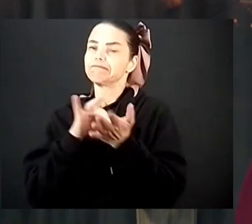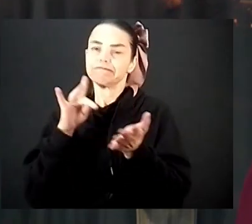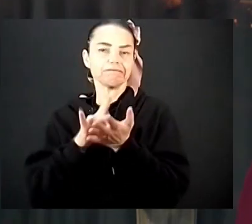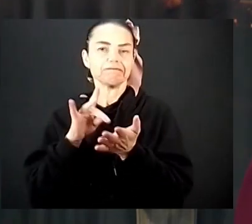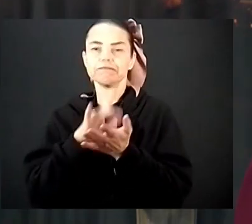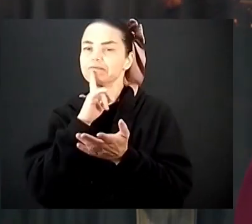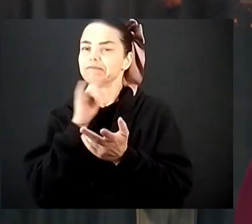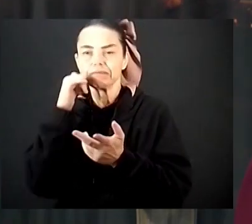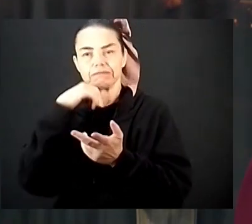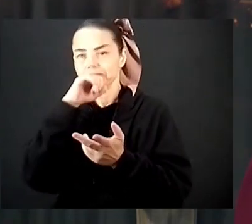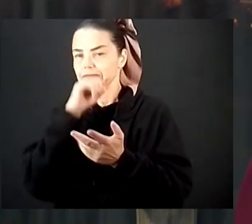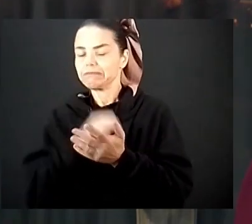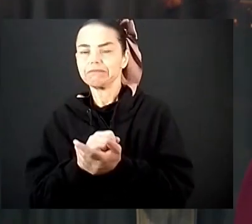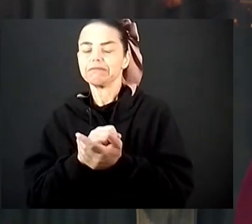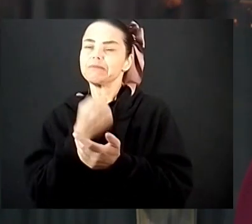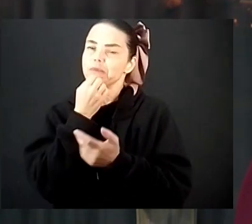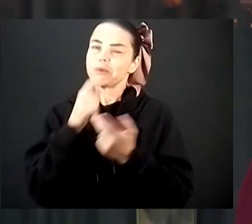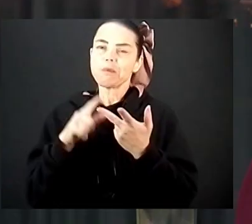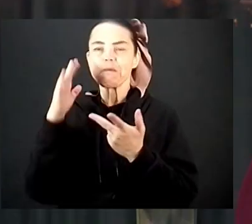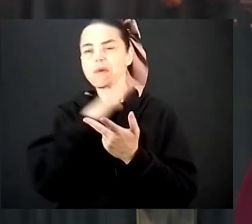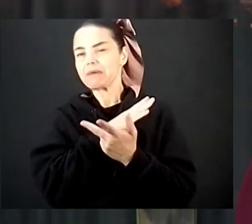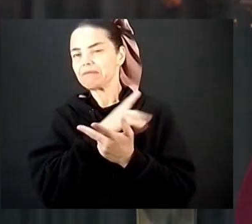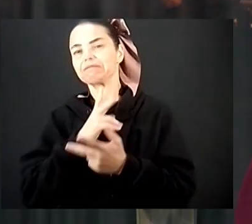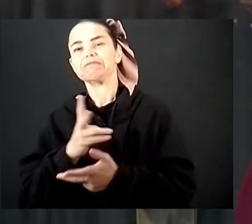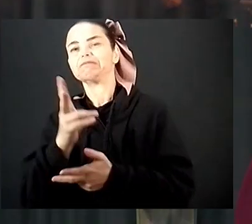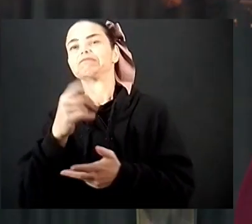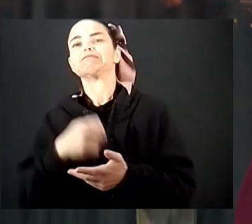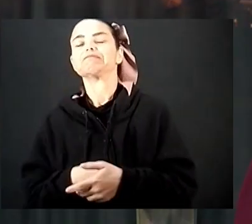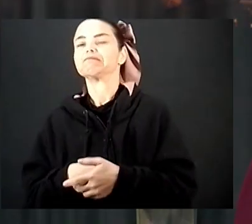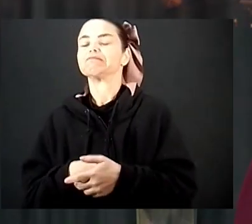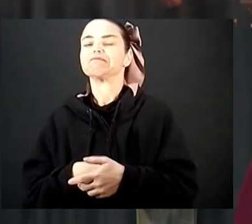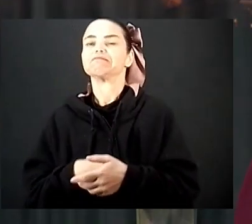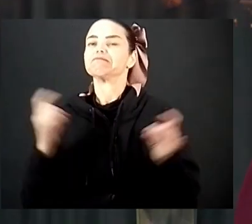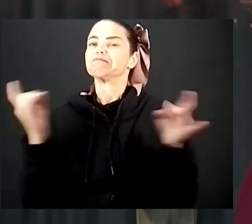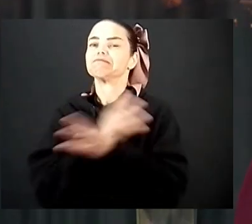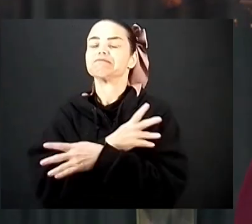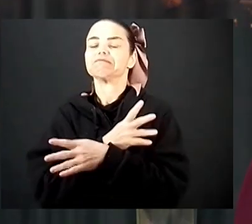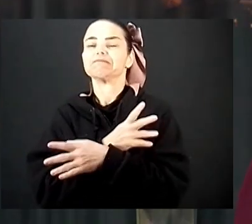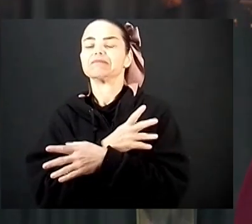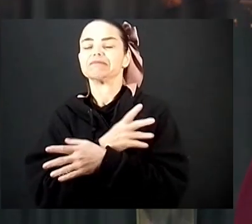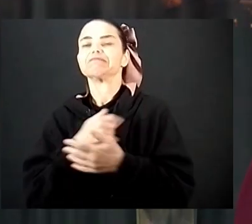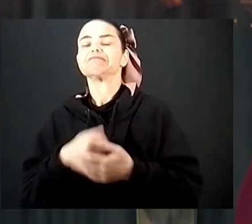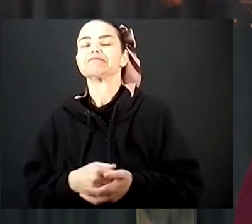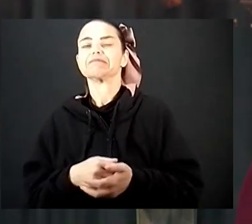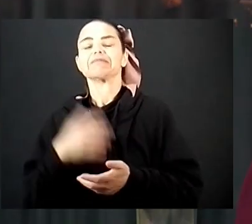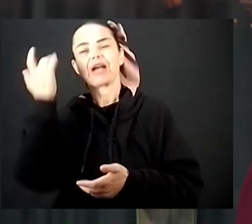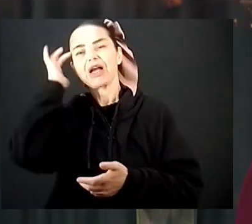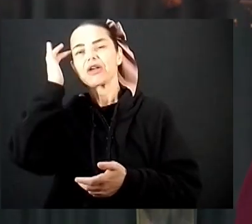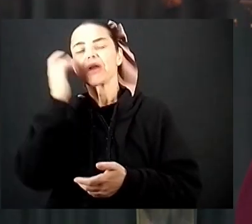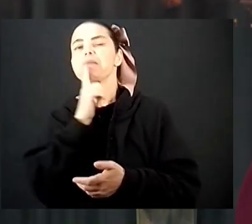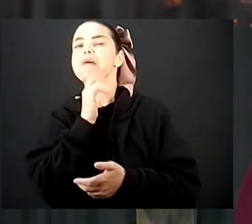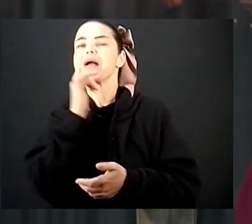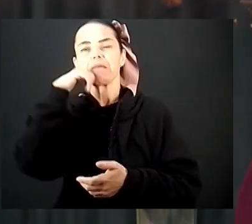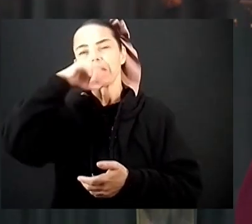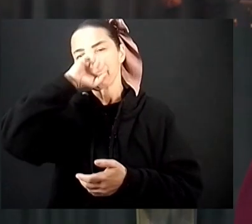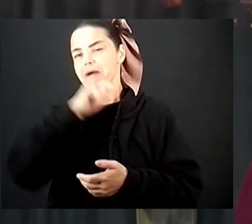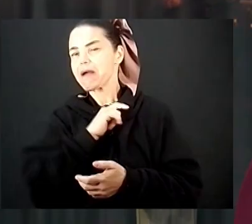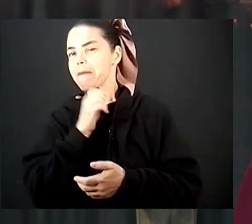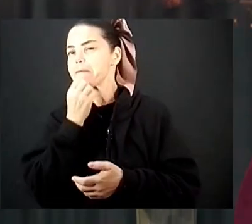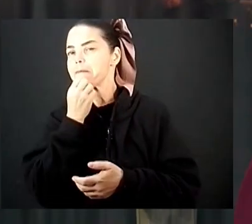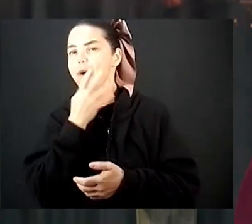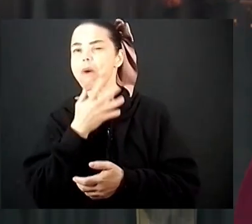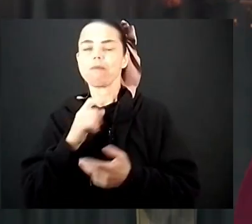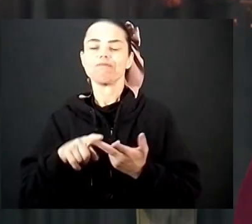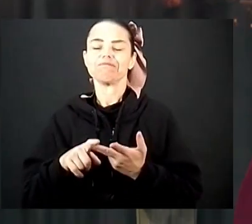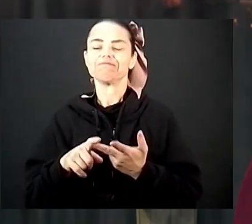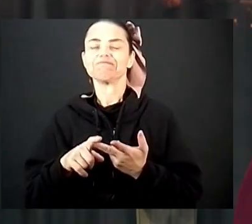Com o bom e o mal. E nem sempre a gente está pronto para lidar. Frustra, né? Frustra. Às vezes. O que eu faço